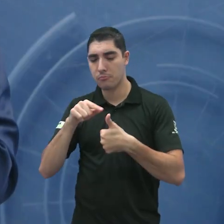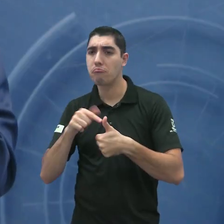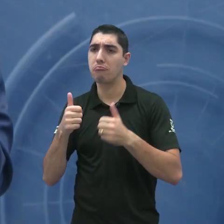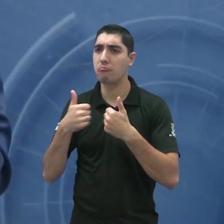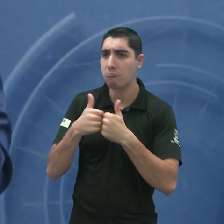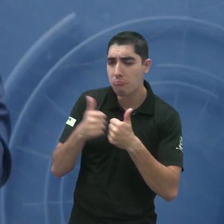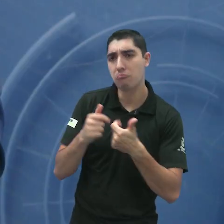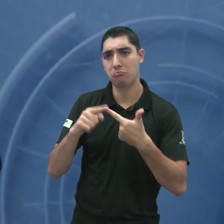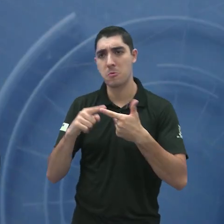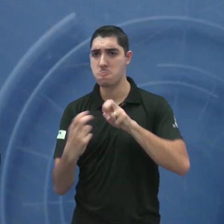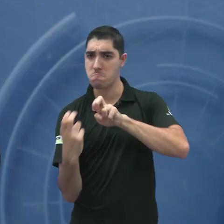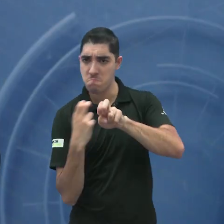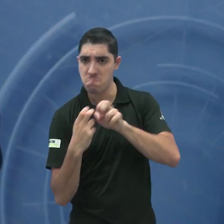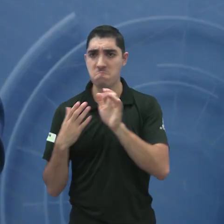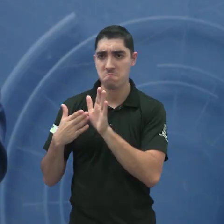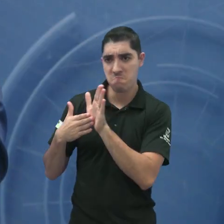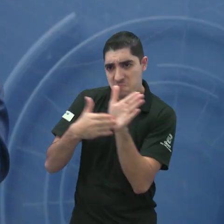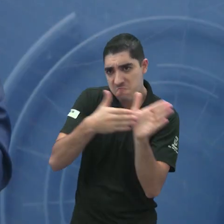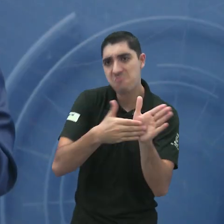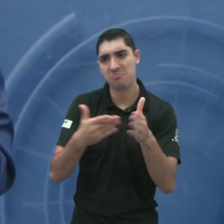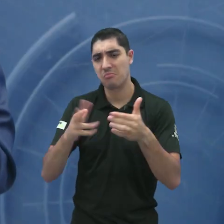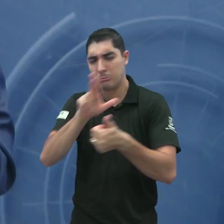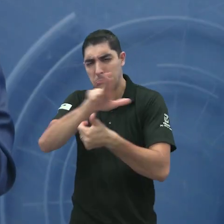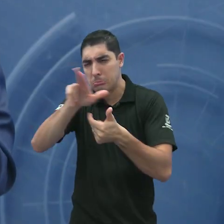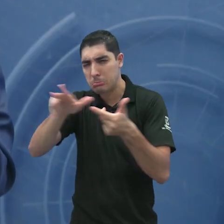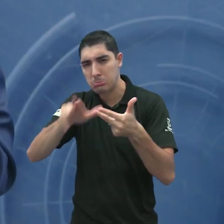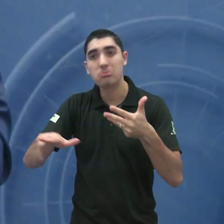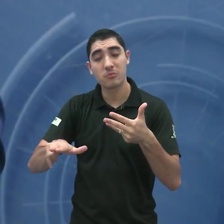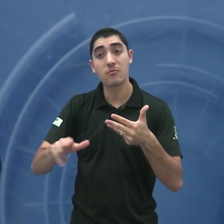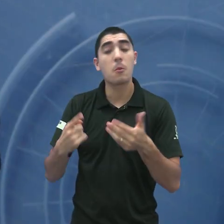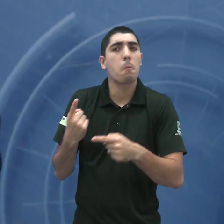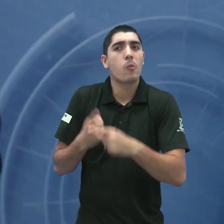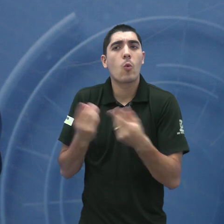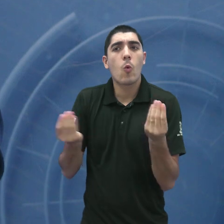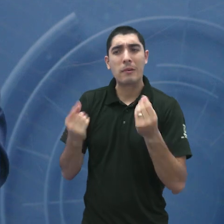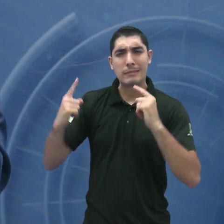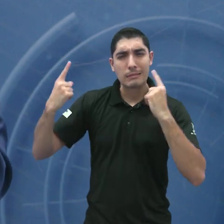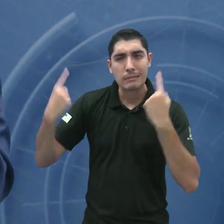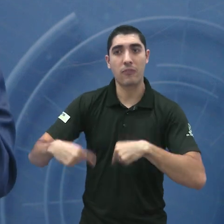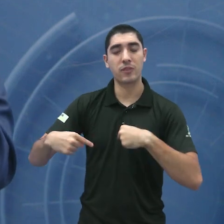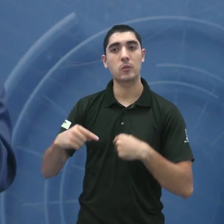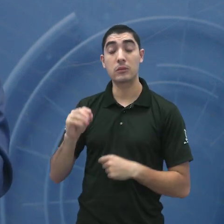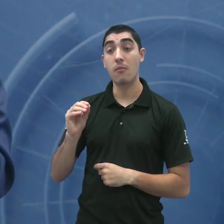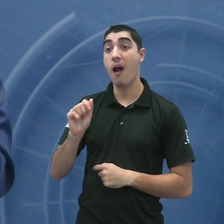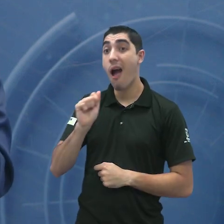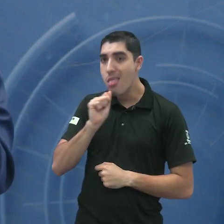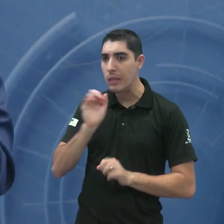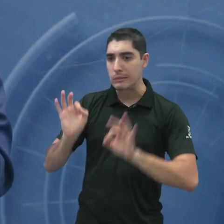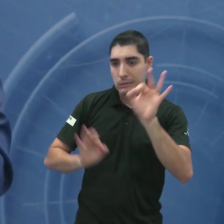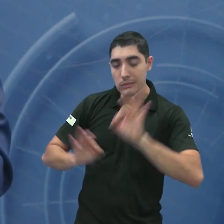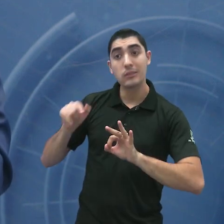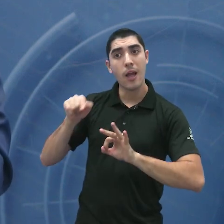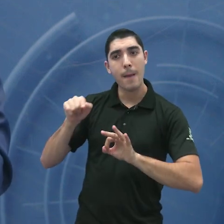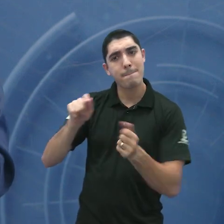rodoviário quanto ferroviário, né, e sobre os desafios para tornar esses modais alternativos